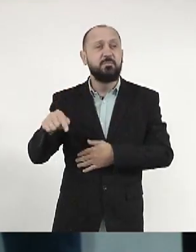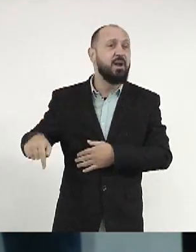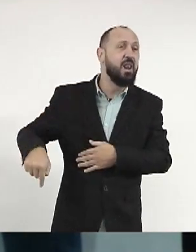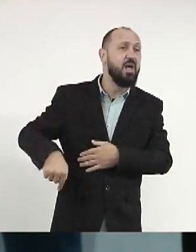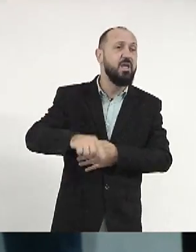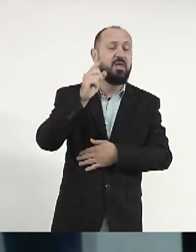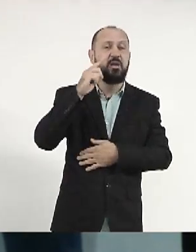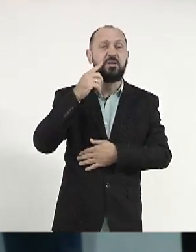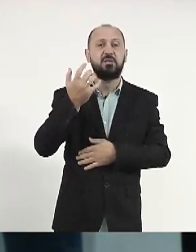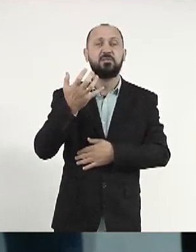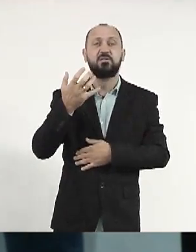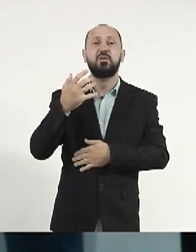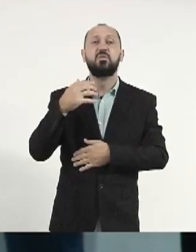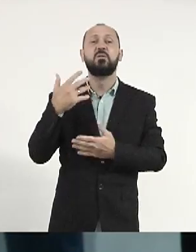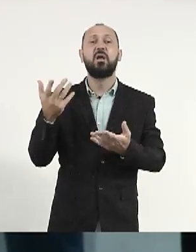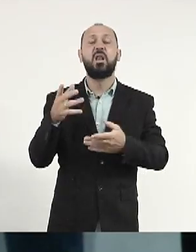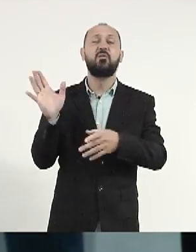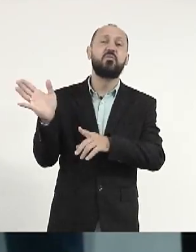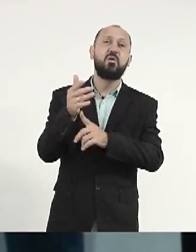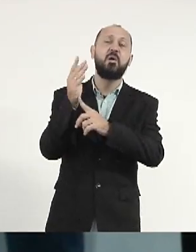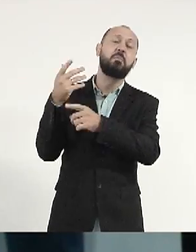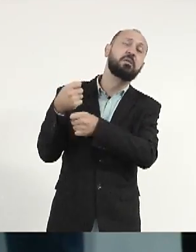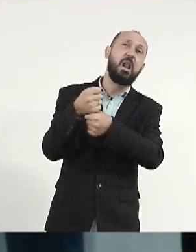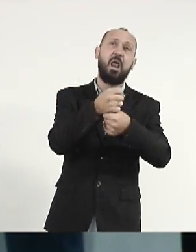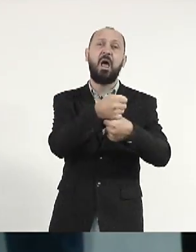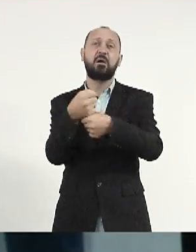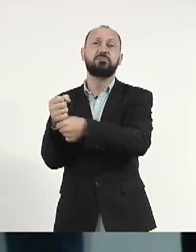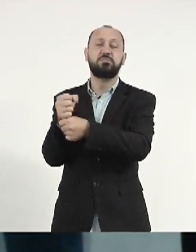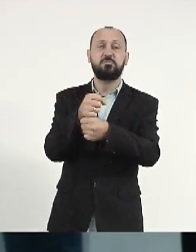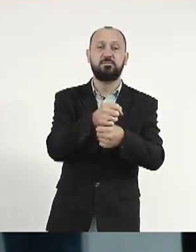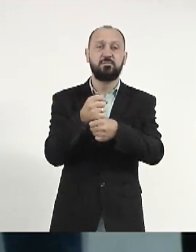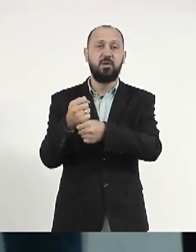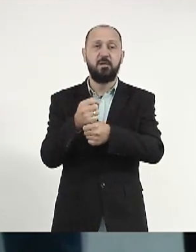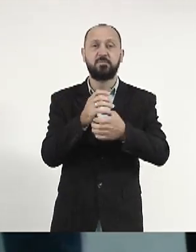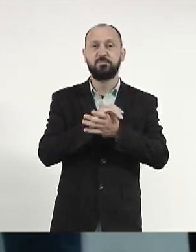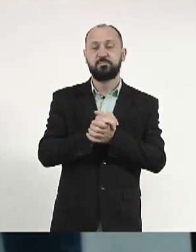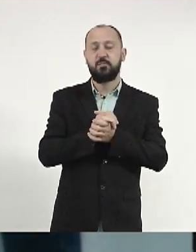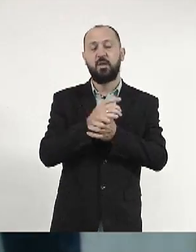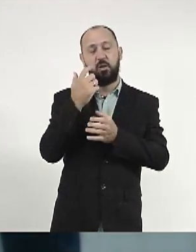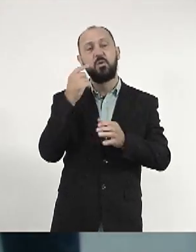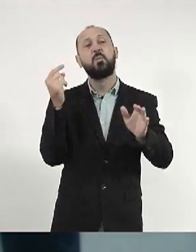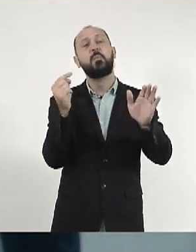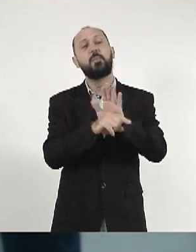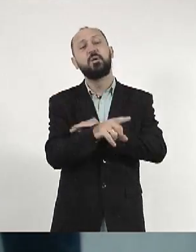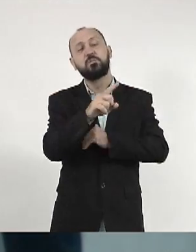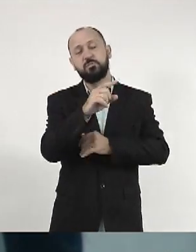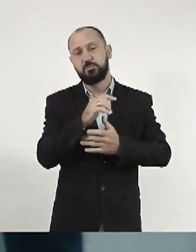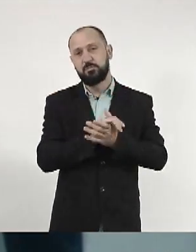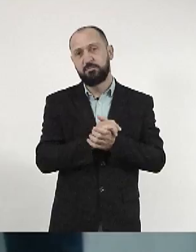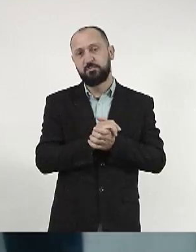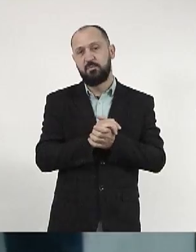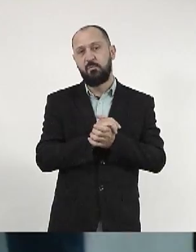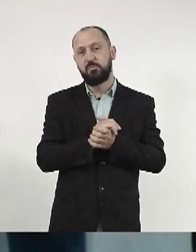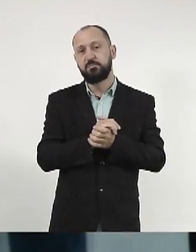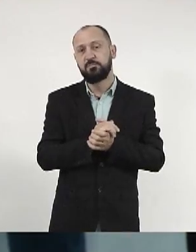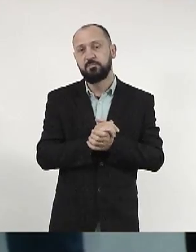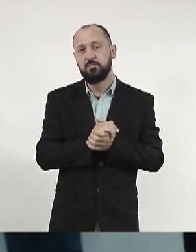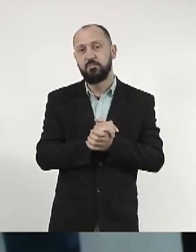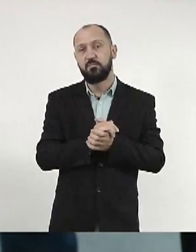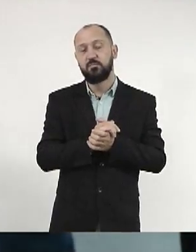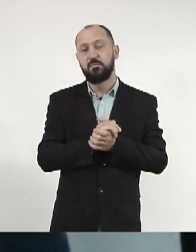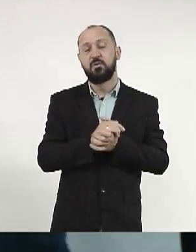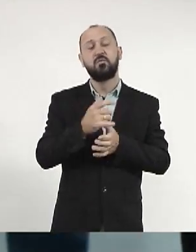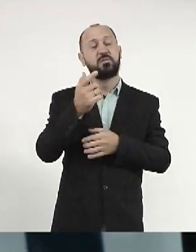mulher se ela queria ir a Brasília com a bandeira. Ela foi com a bandeira, certo? Agora eu pergunto para Vossa Excelência. Vossa Excelência viu